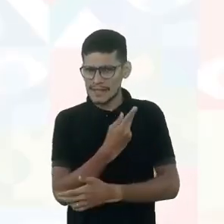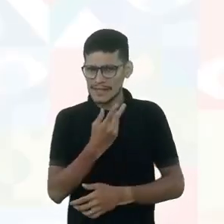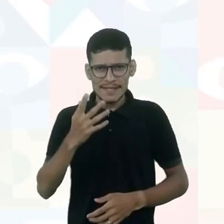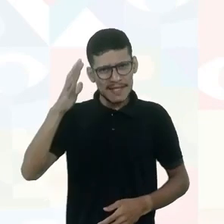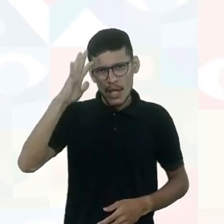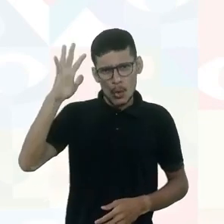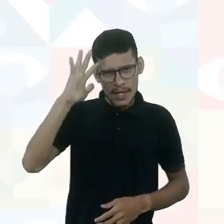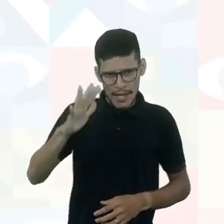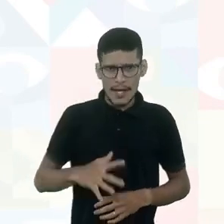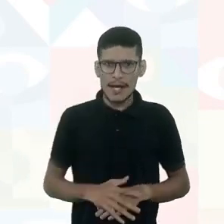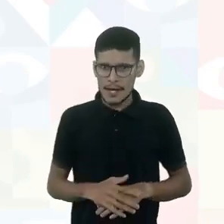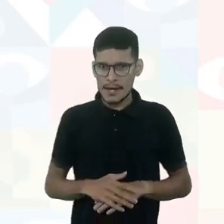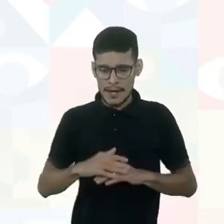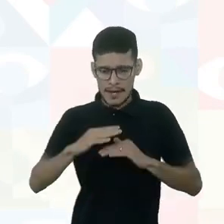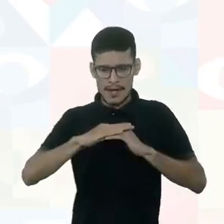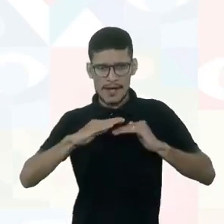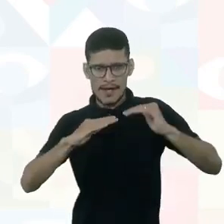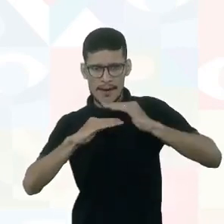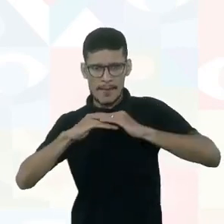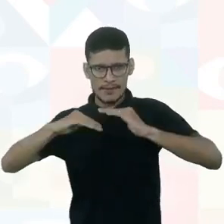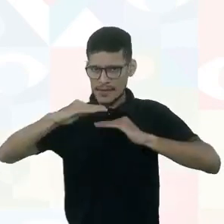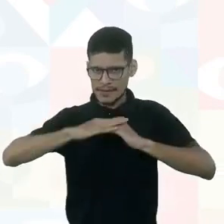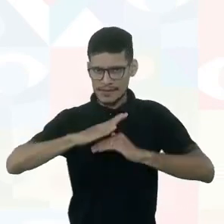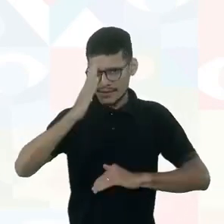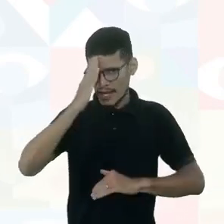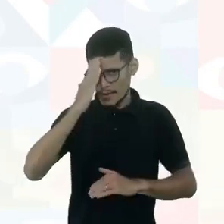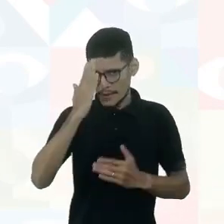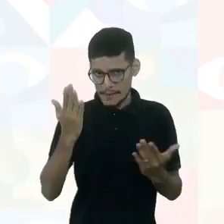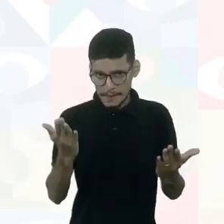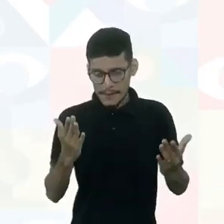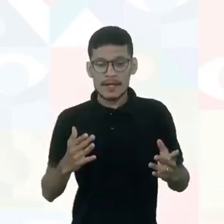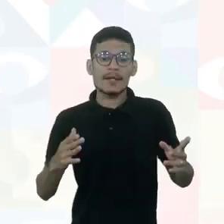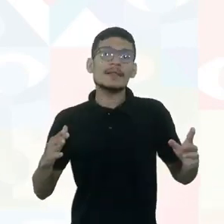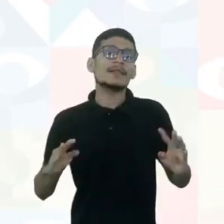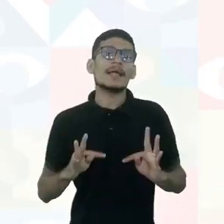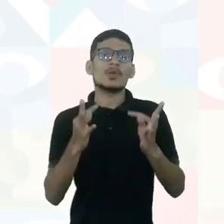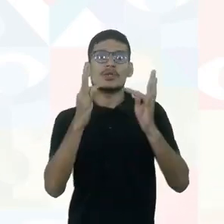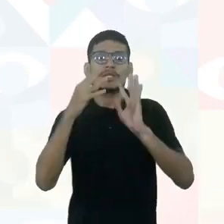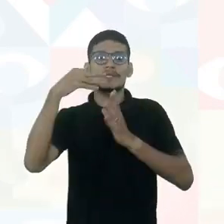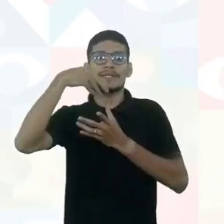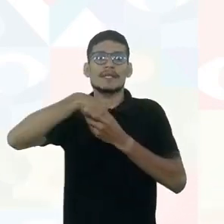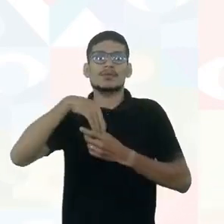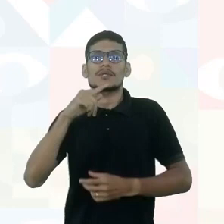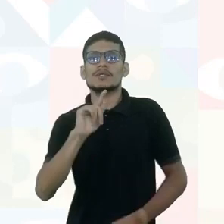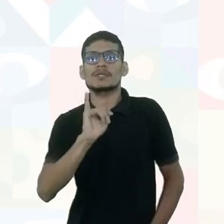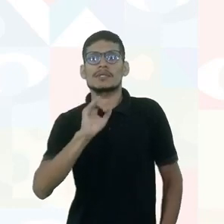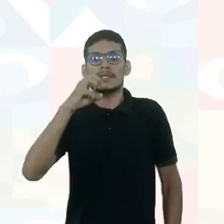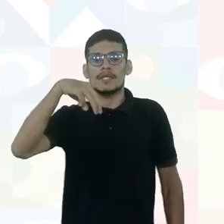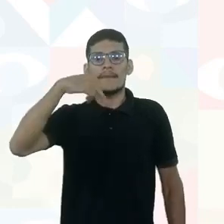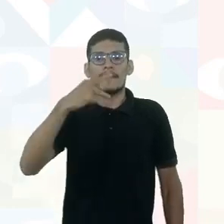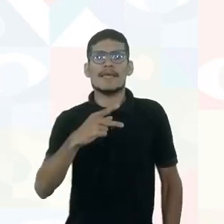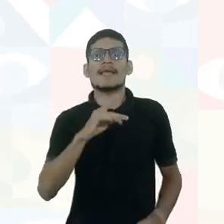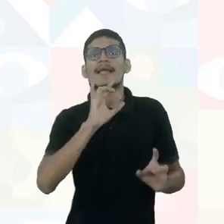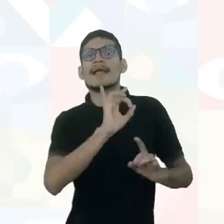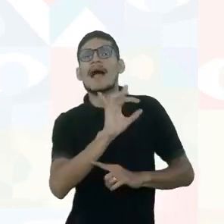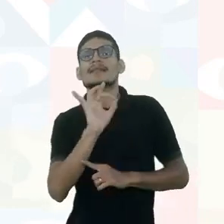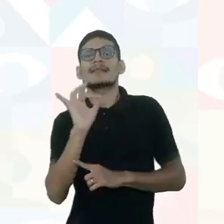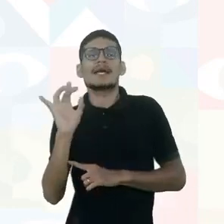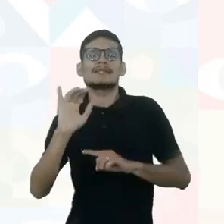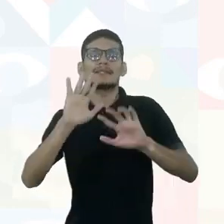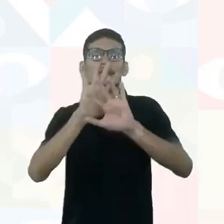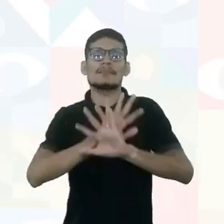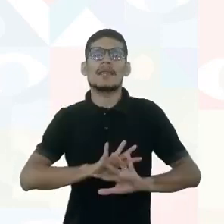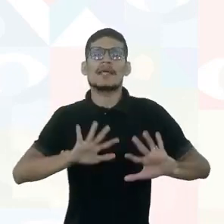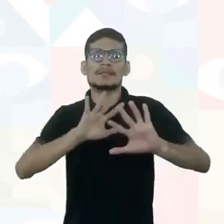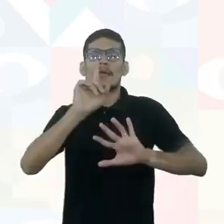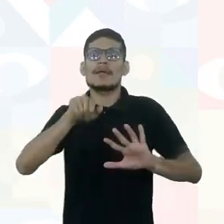teoria, a camada, ou seja, na terminologia do GIMP, cada transparência individual ela vai ser